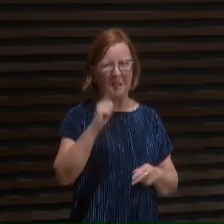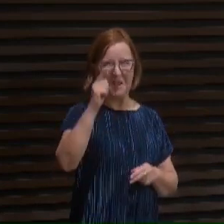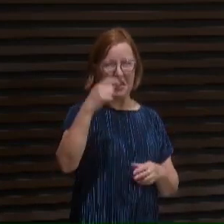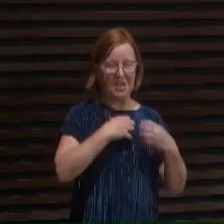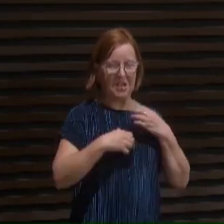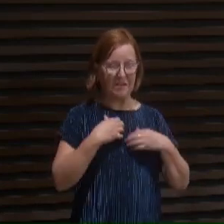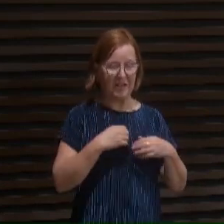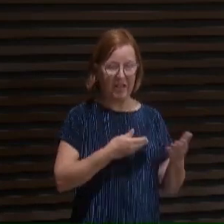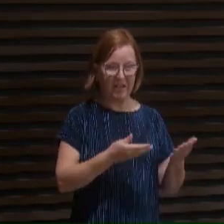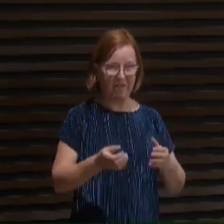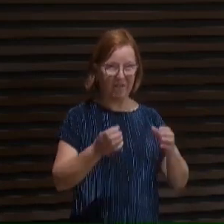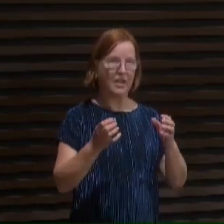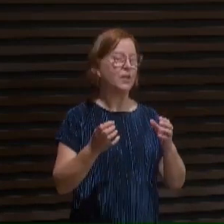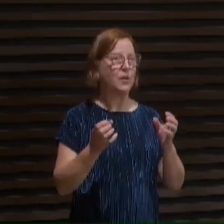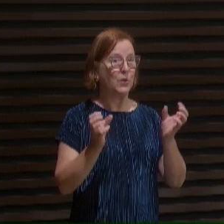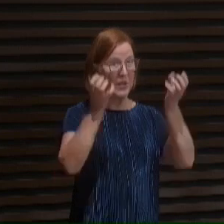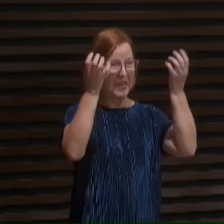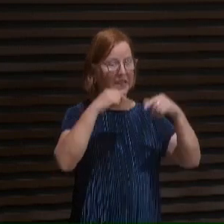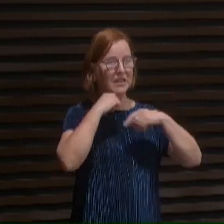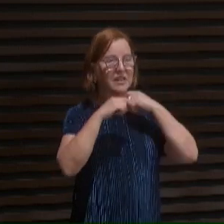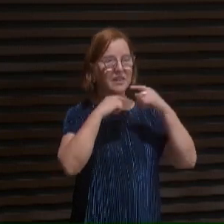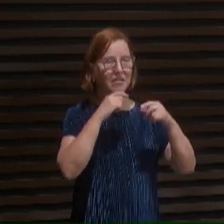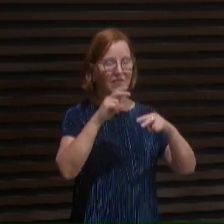foram mantidos em calabouço por um período.